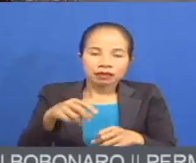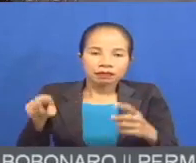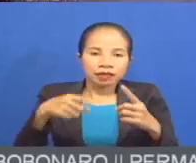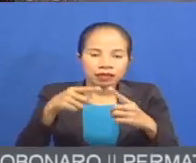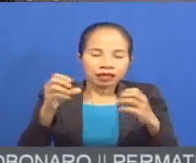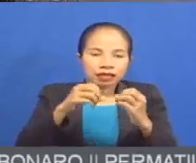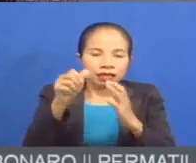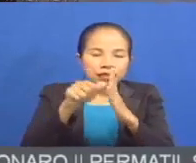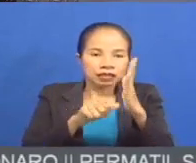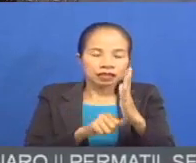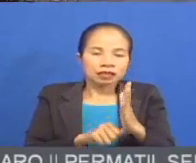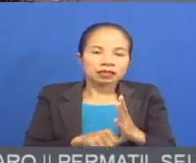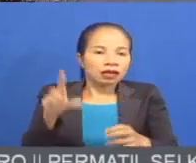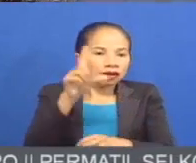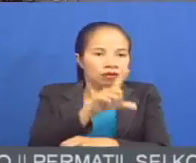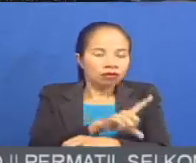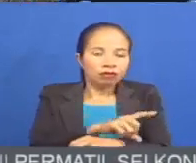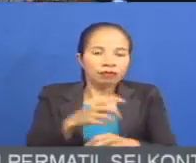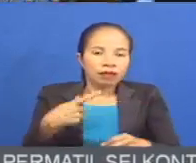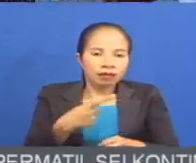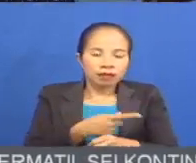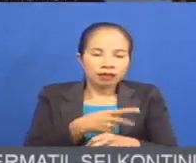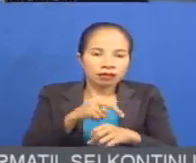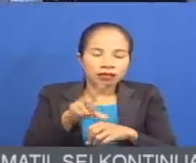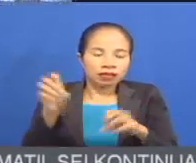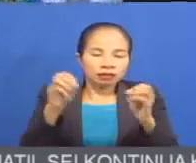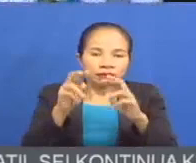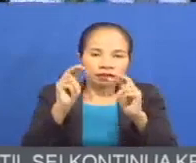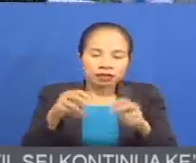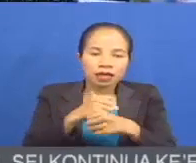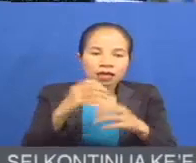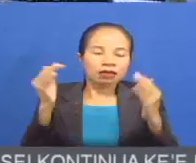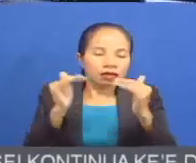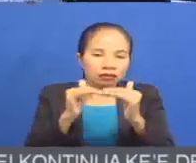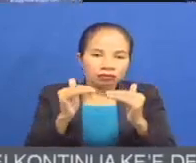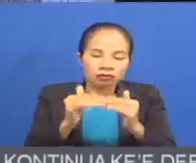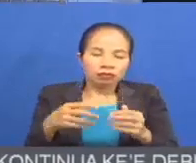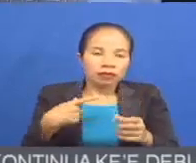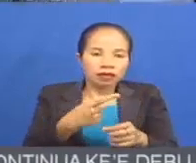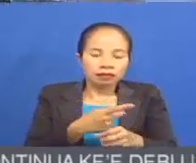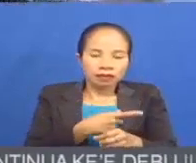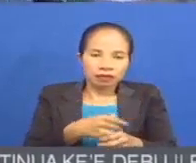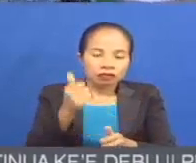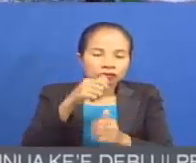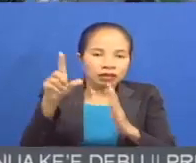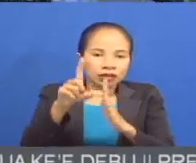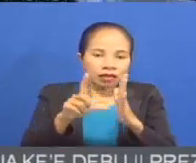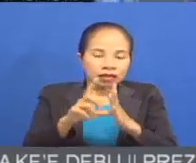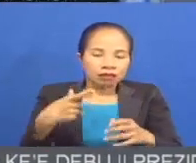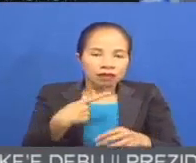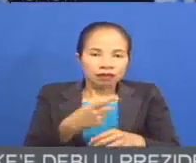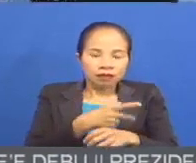agenda período ordem do dia, Parlamento Nacional la precisa realiza sessão plenária. Baseia ba regimento Parlamento